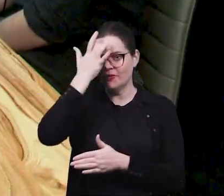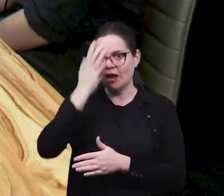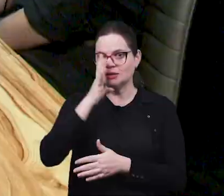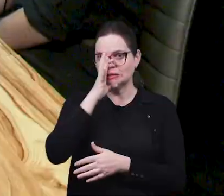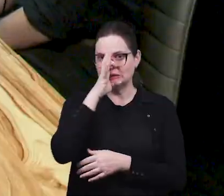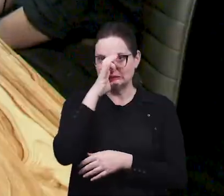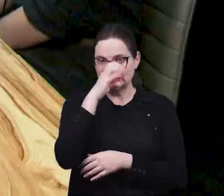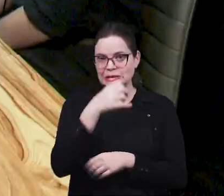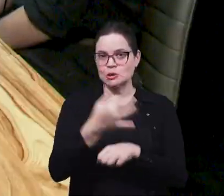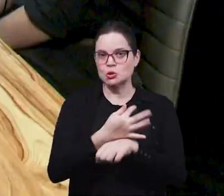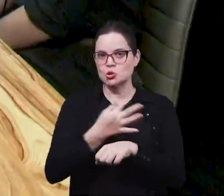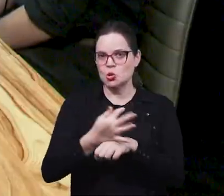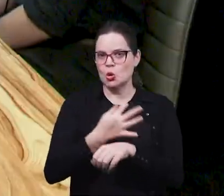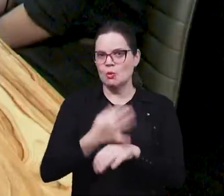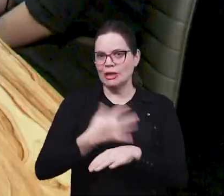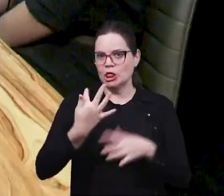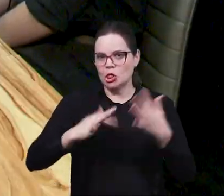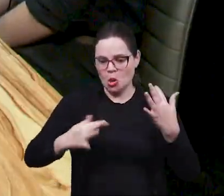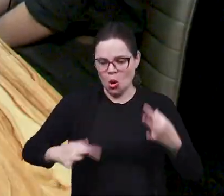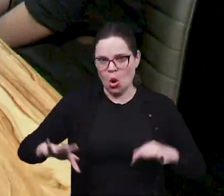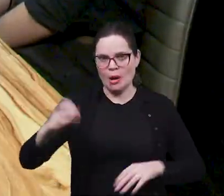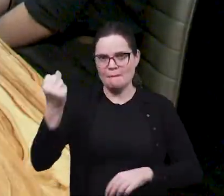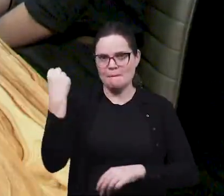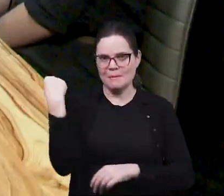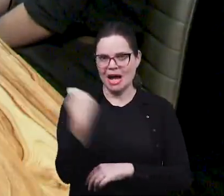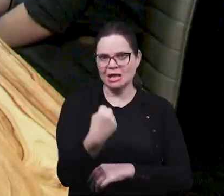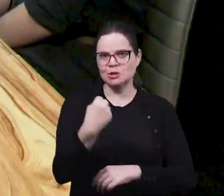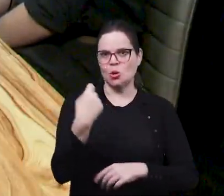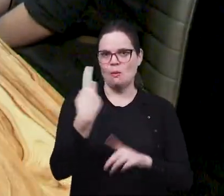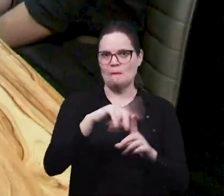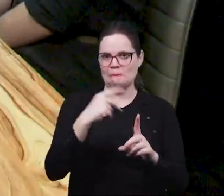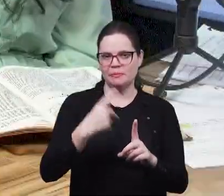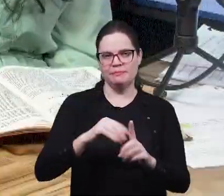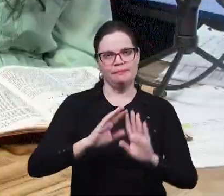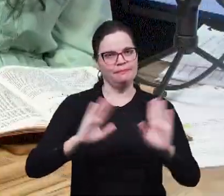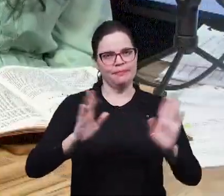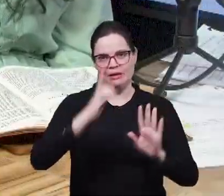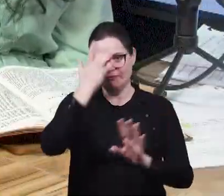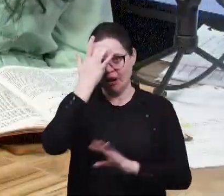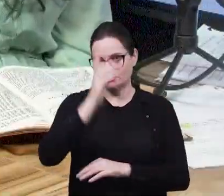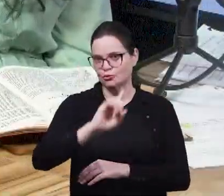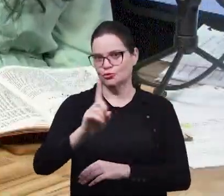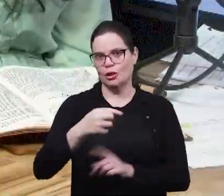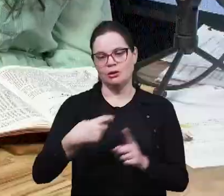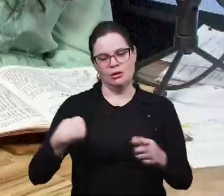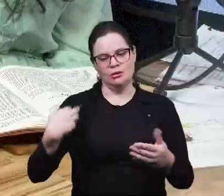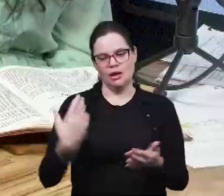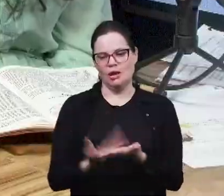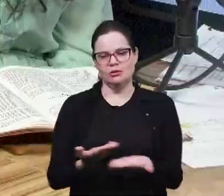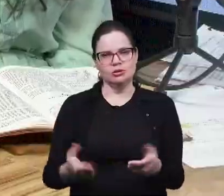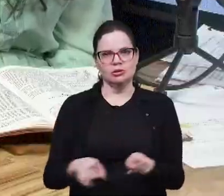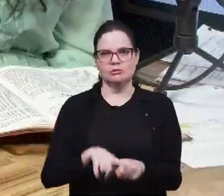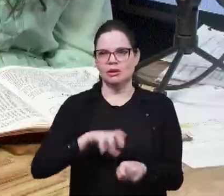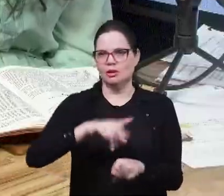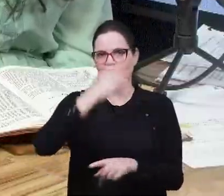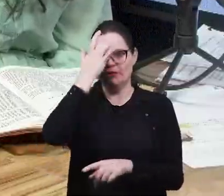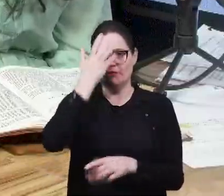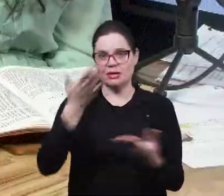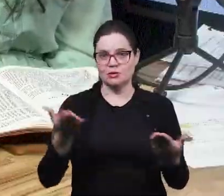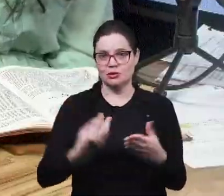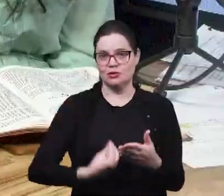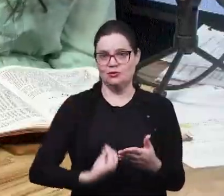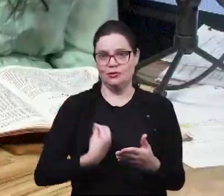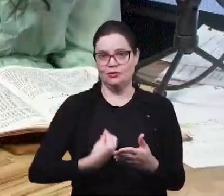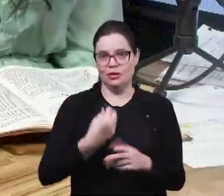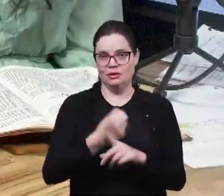às arenas, aos leões, por amor ao Senhor, hoje em dia não é fácil resistir a este mundo. E o que ele propõe pra gente é